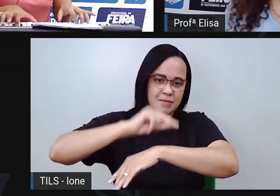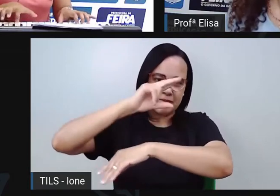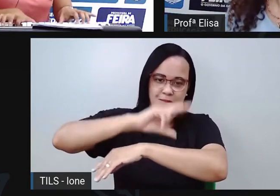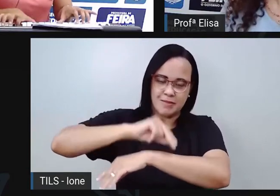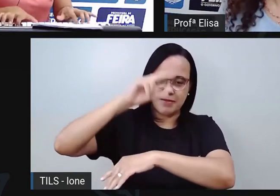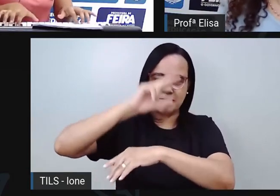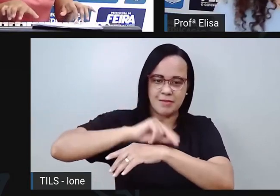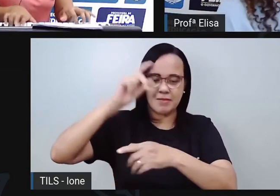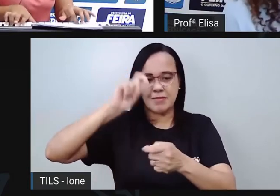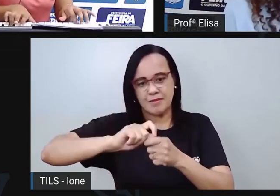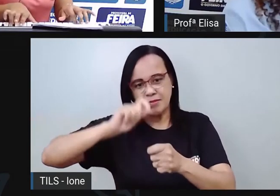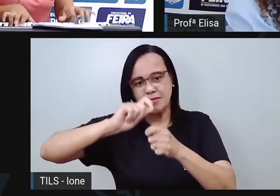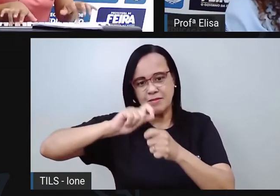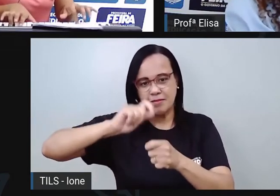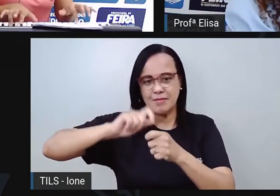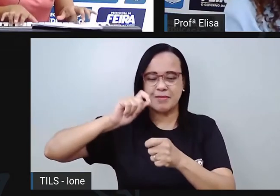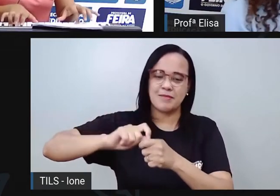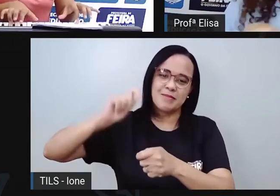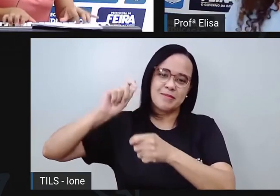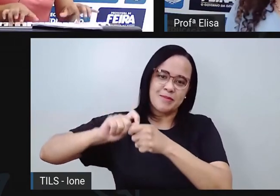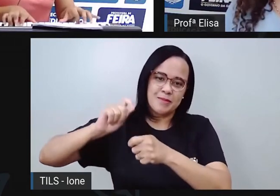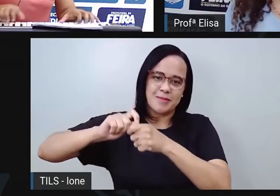assim que